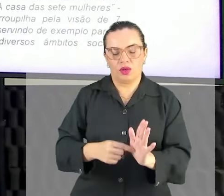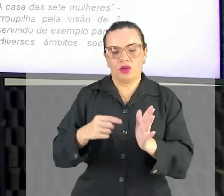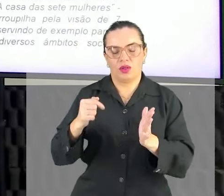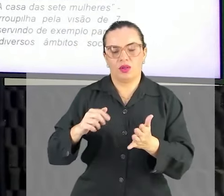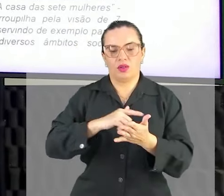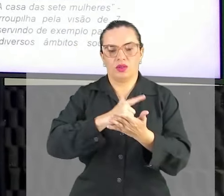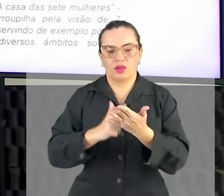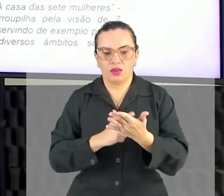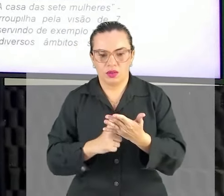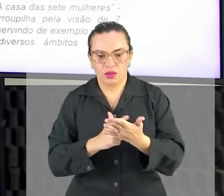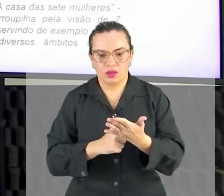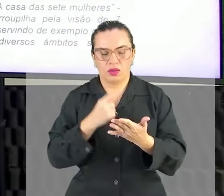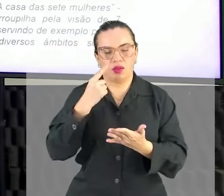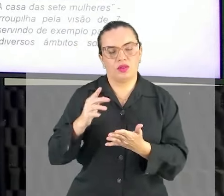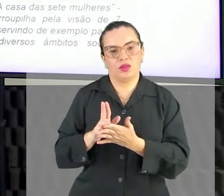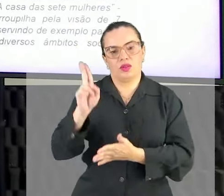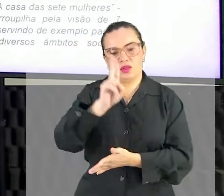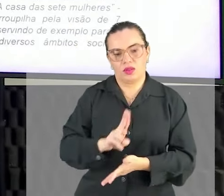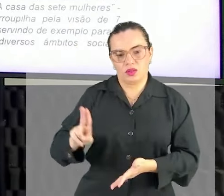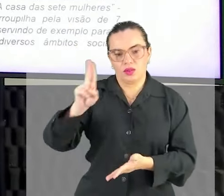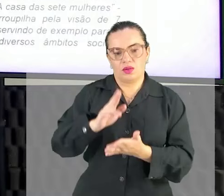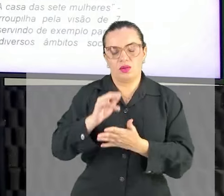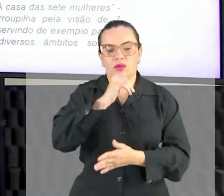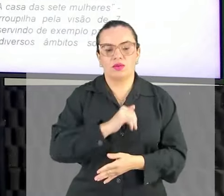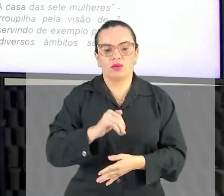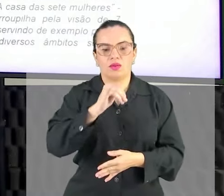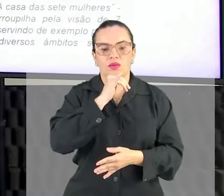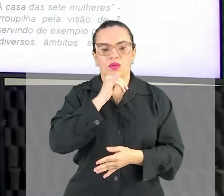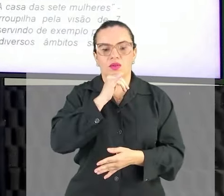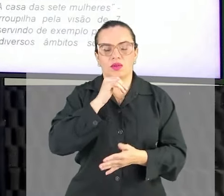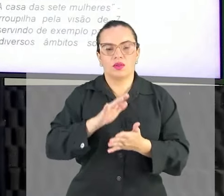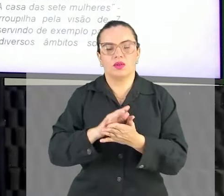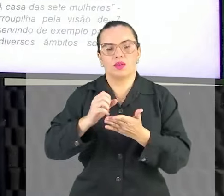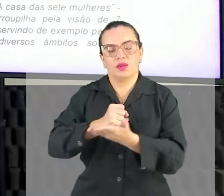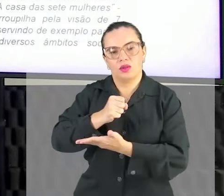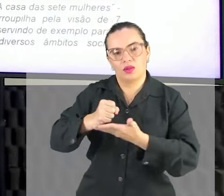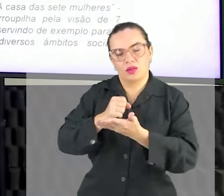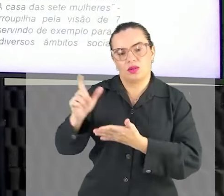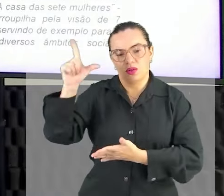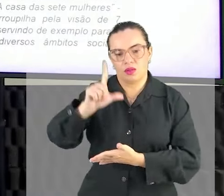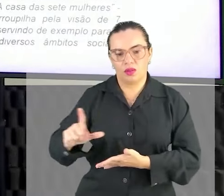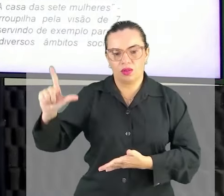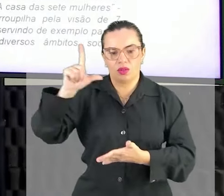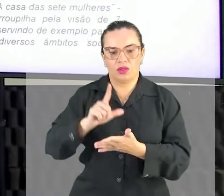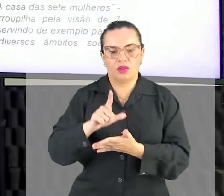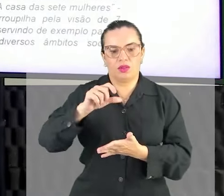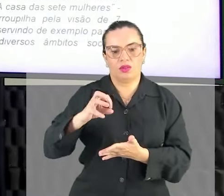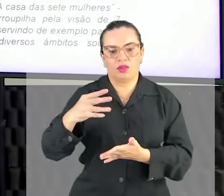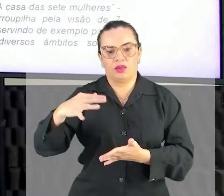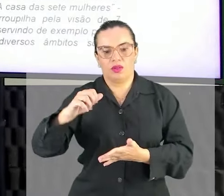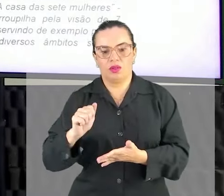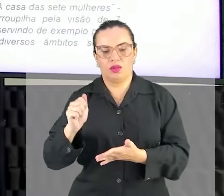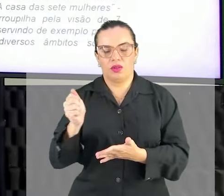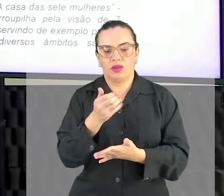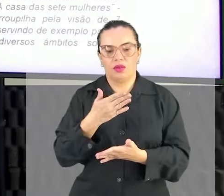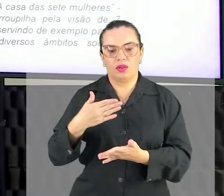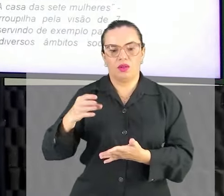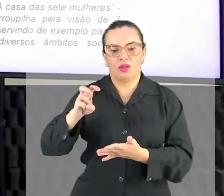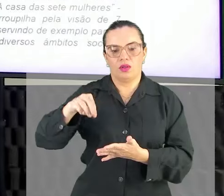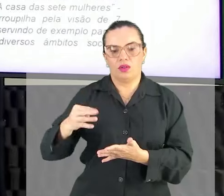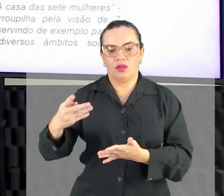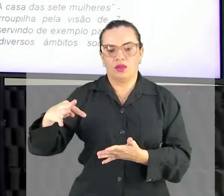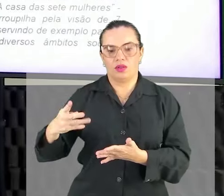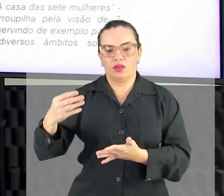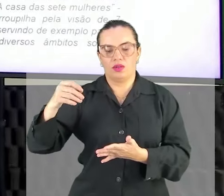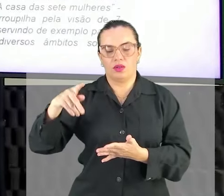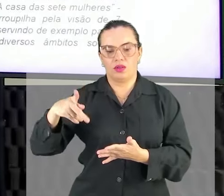Repertório, tá? Ela utilizou aqui uma exemplificação com base em uma literatura. Ó, na obra de Letícia